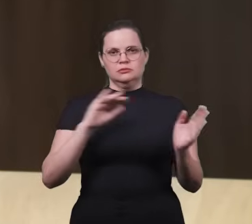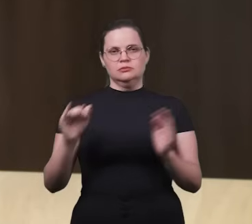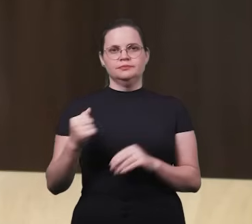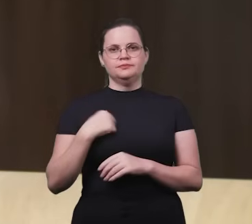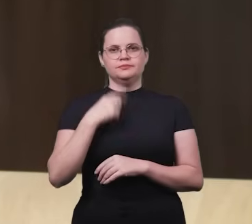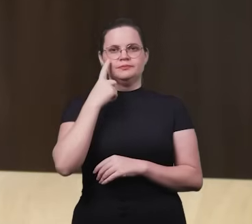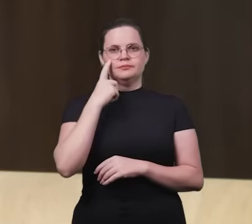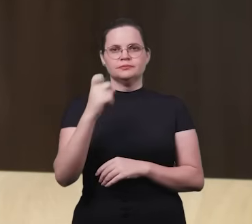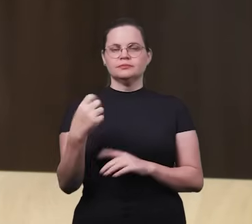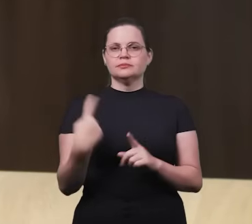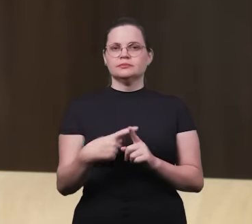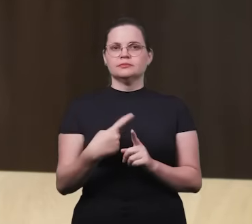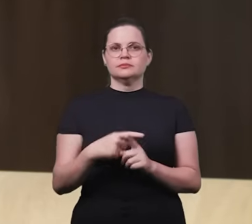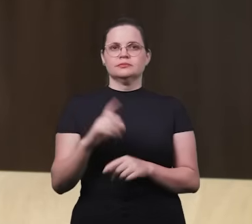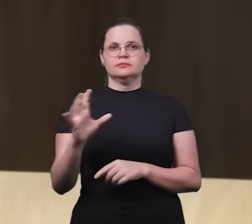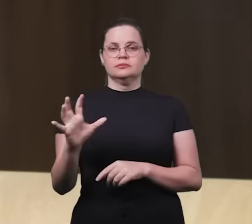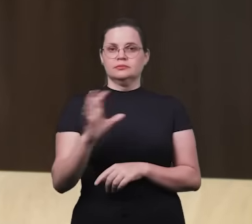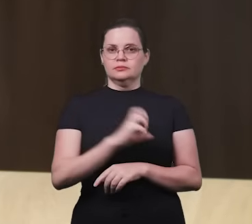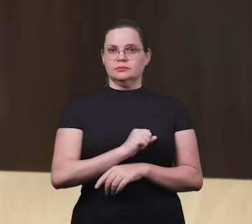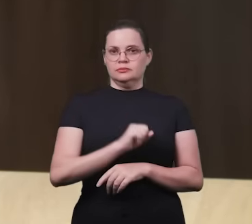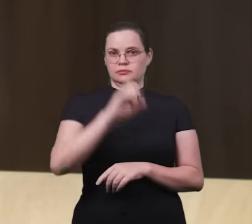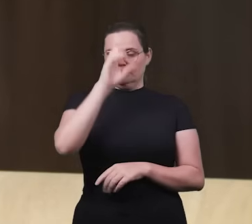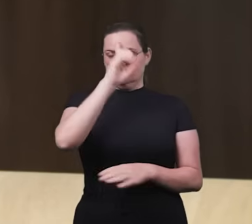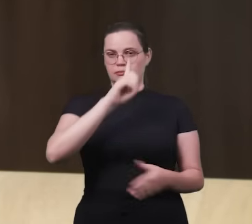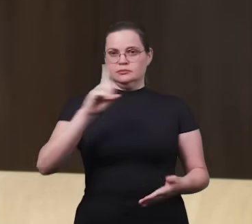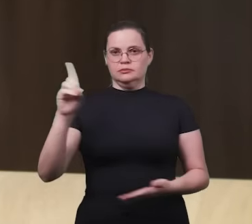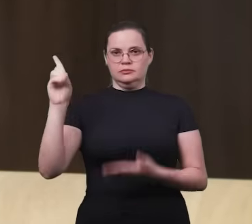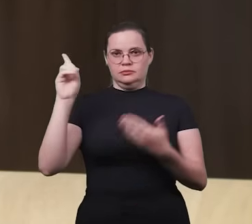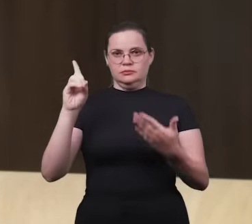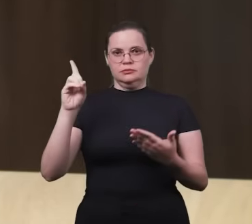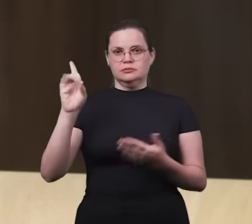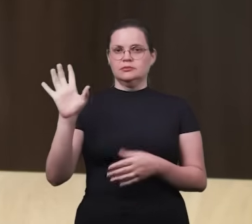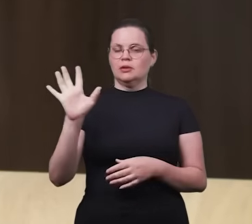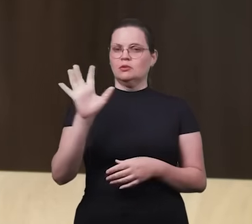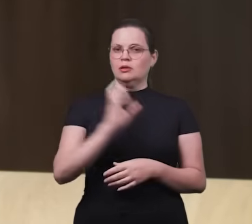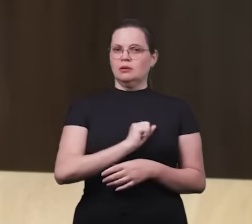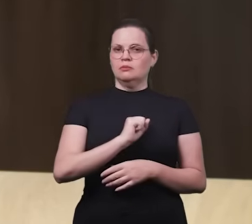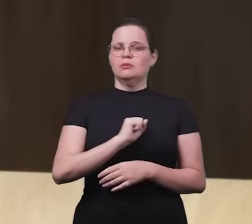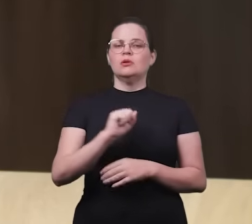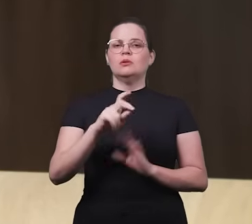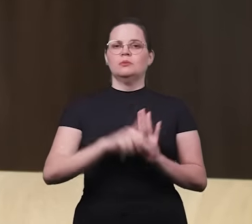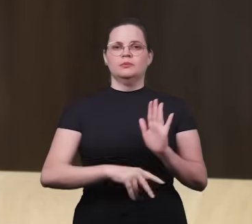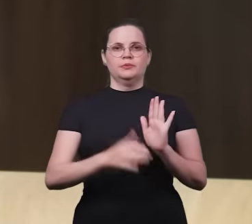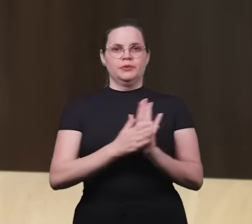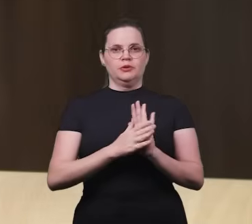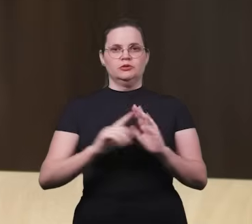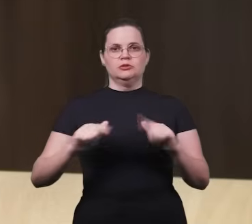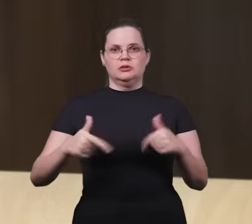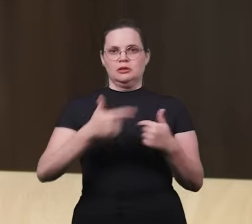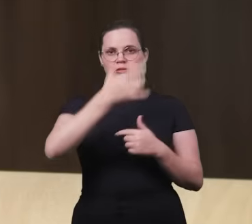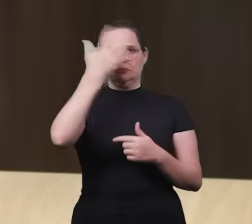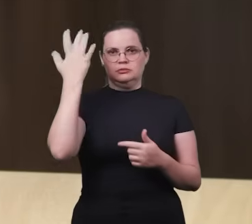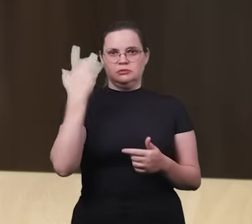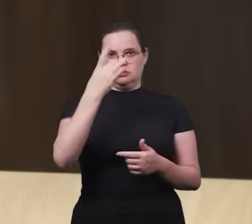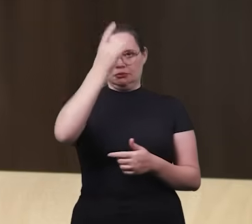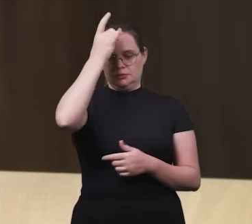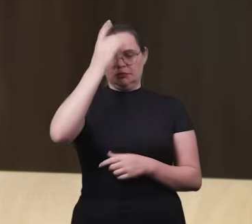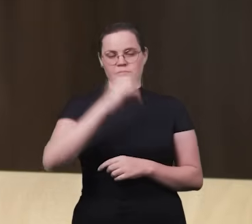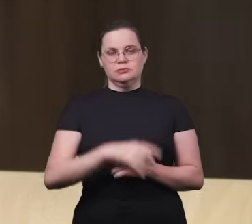Tiago, que o amor a Deus, o amor à obra do Espírito, não vai